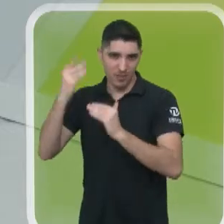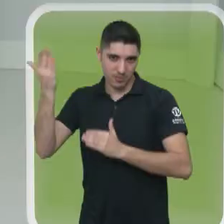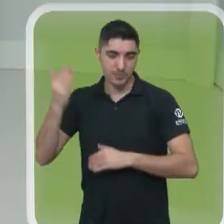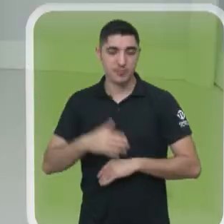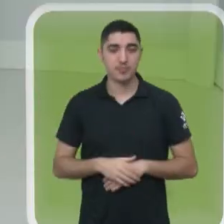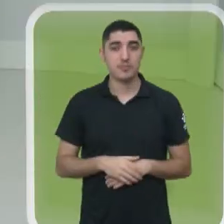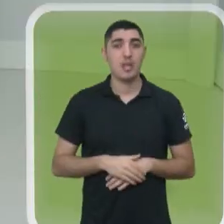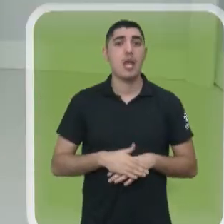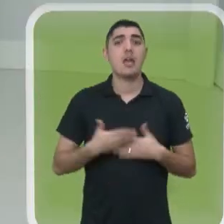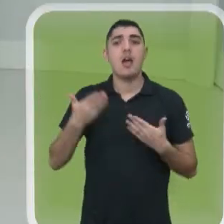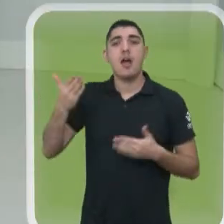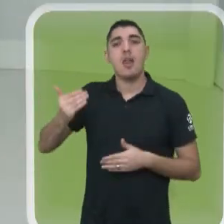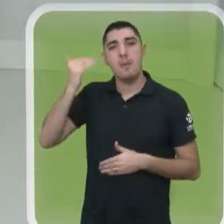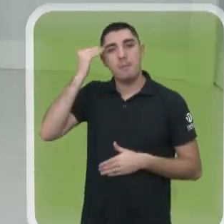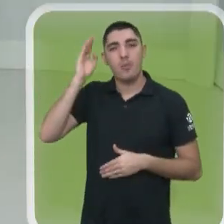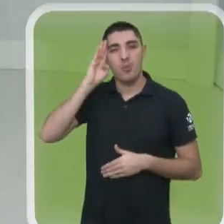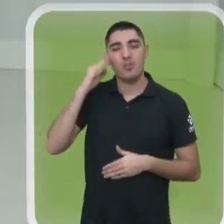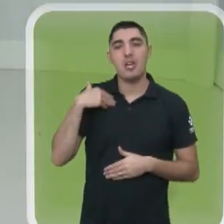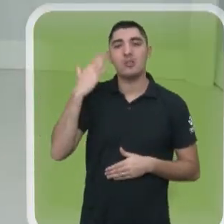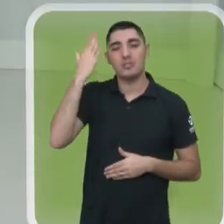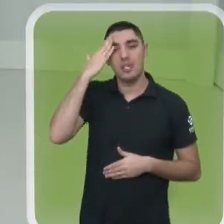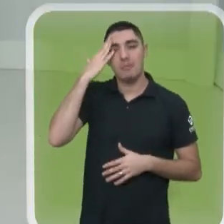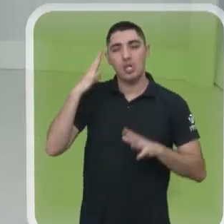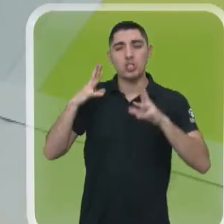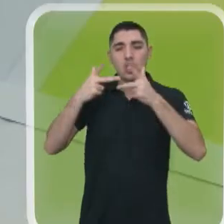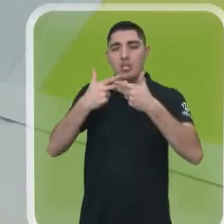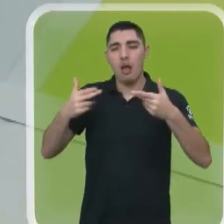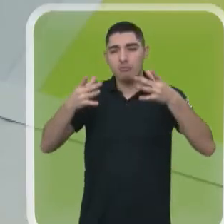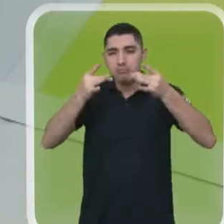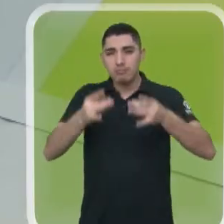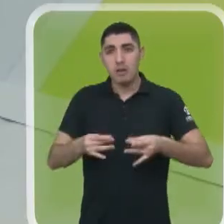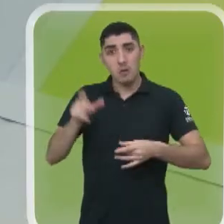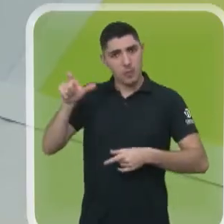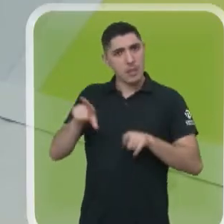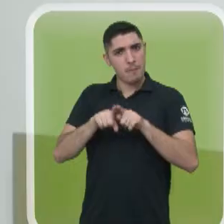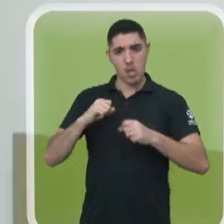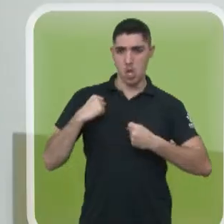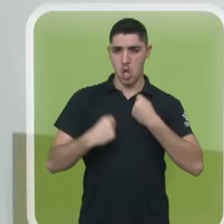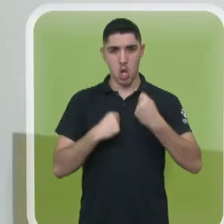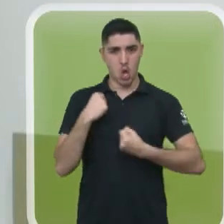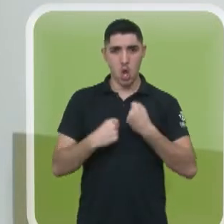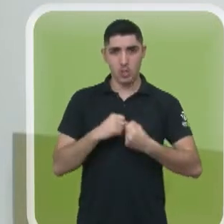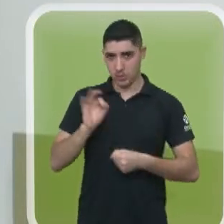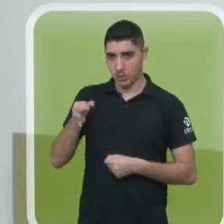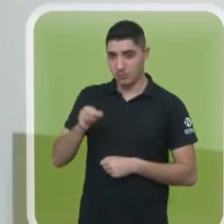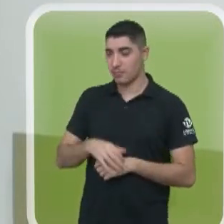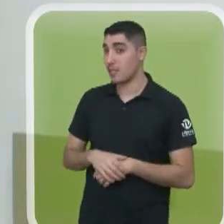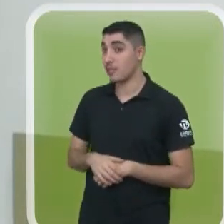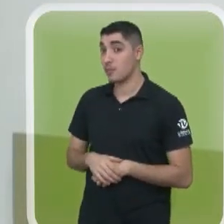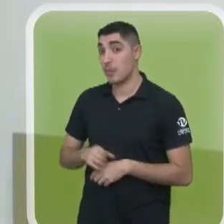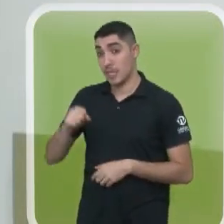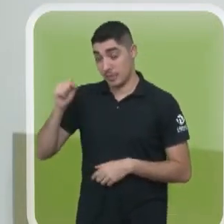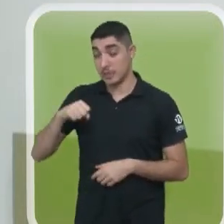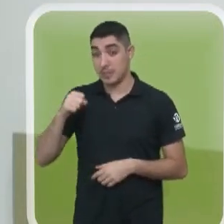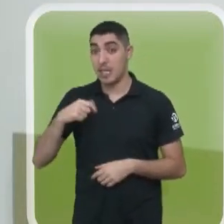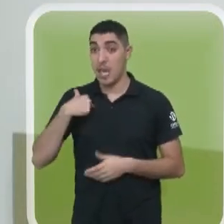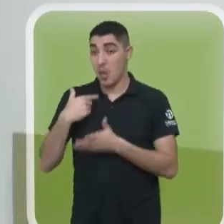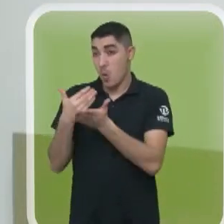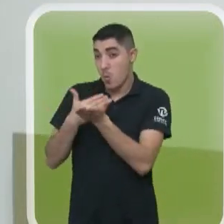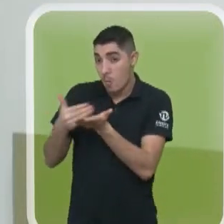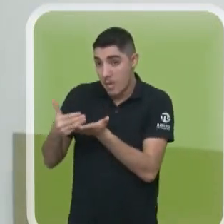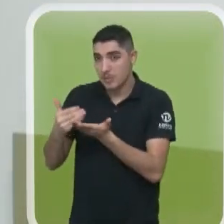eu sei que você de Todas aquelas atribuições que eu costumo dizer aqui no programa você também um corredor não é isso sim eu conhecer a